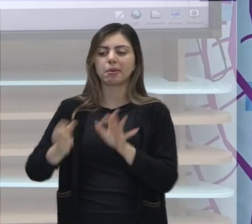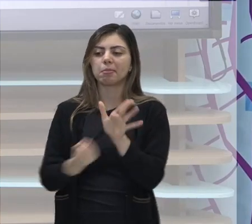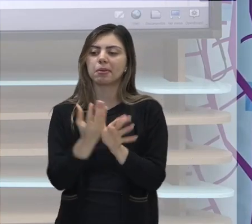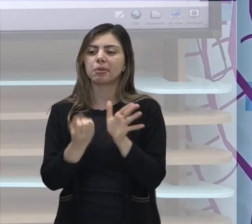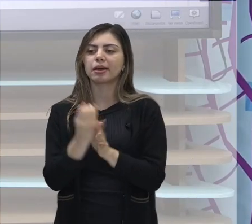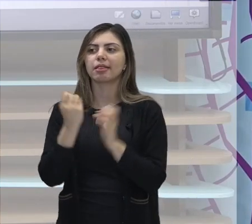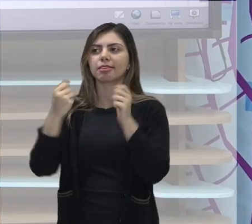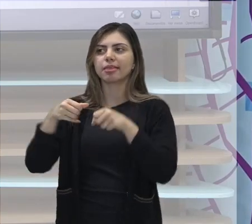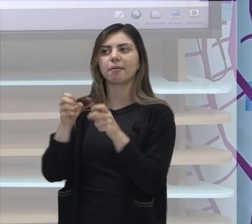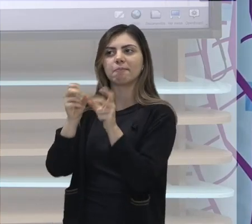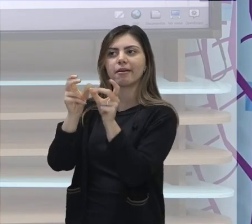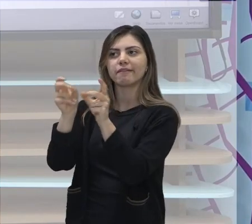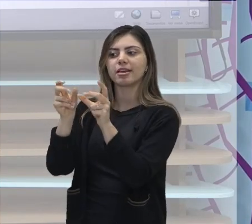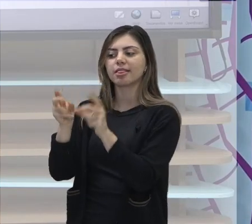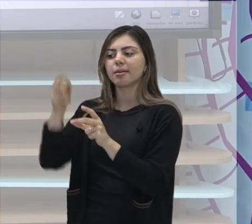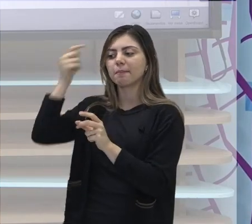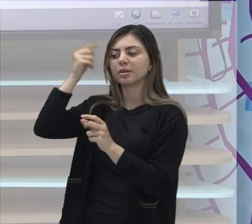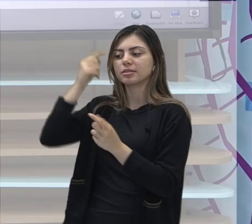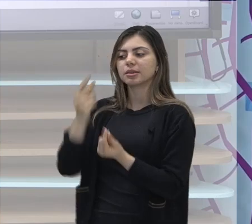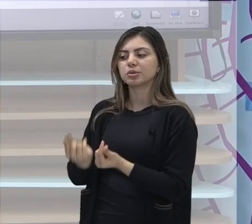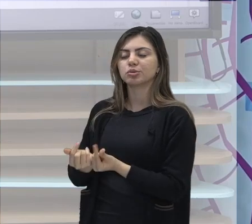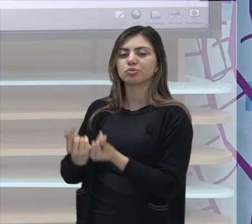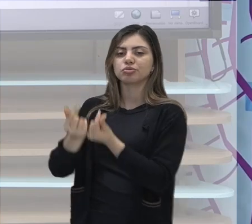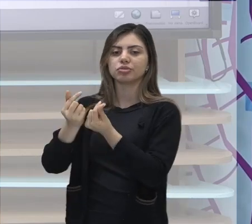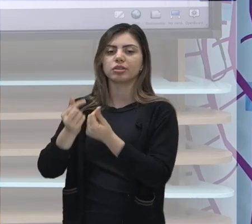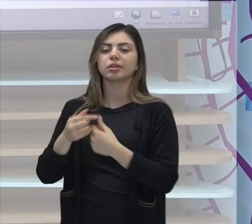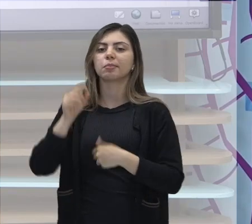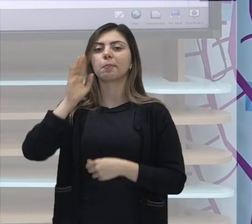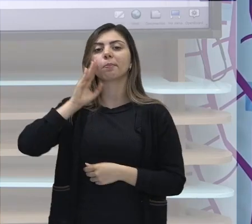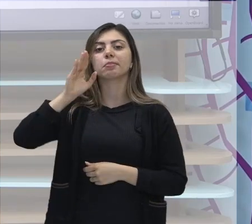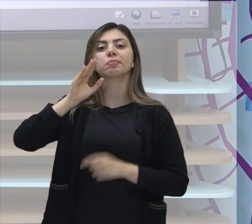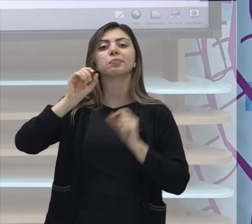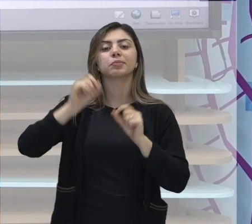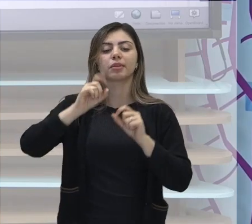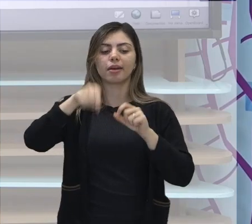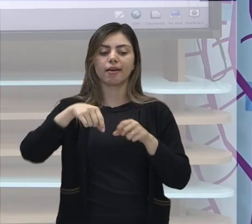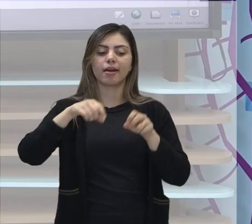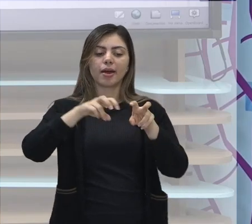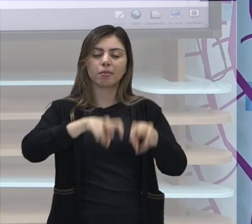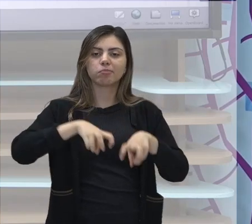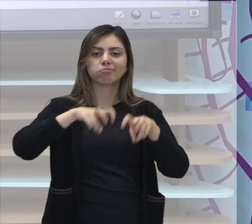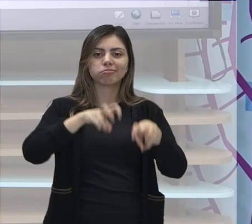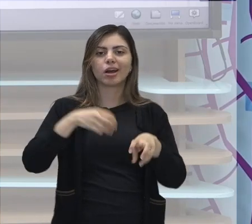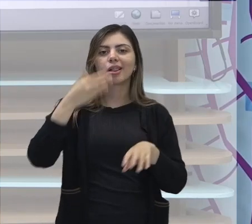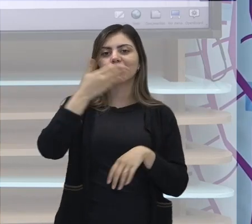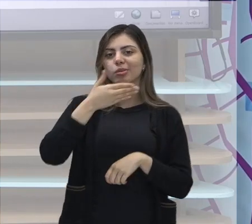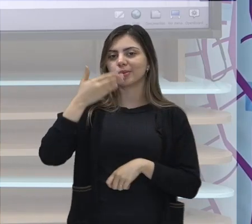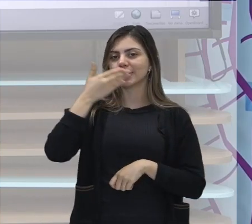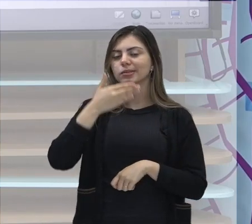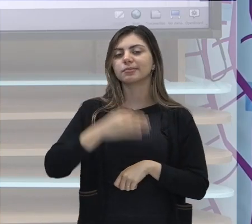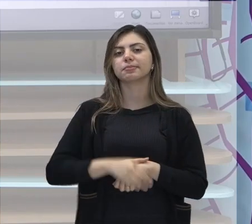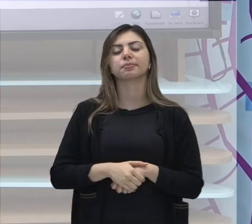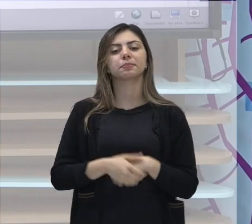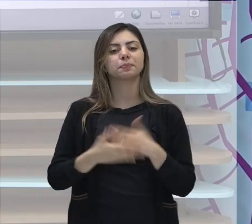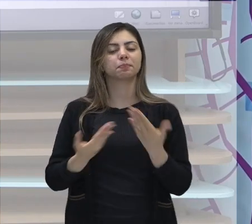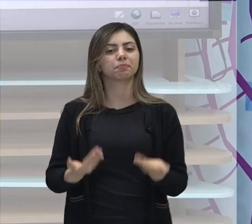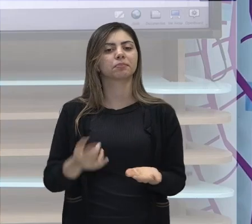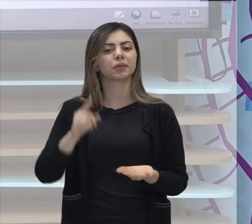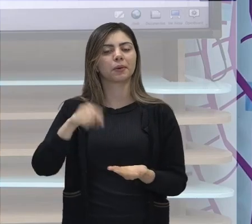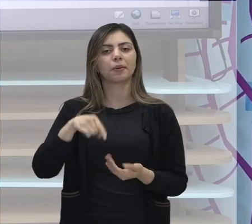demanda específica, principalmente de açúcar. O açúcar, ele é um